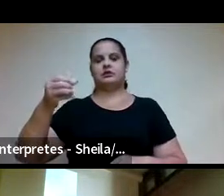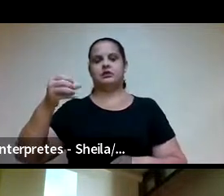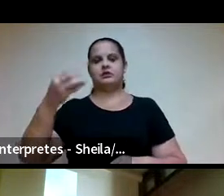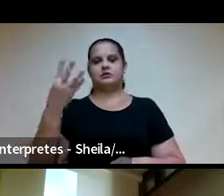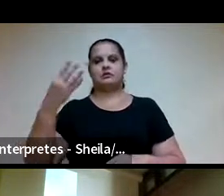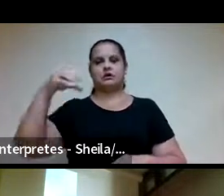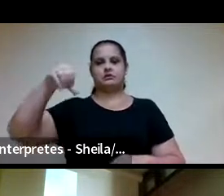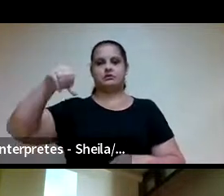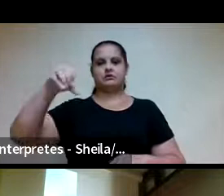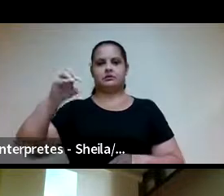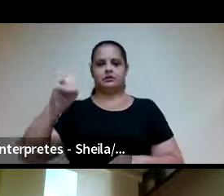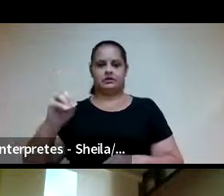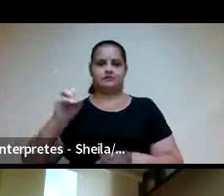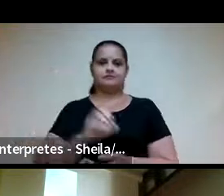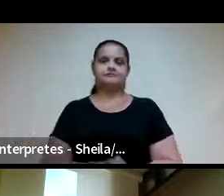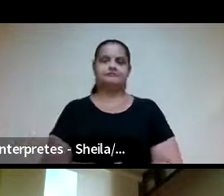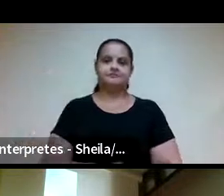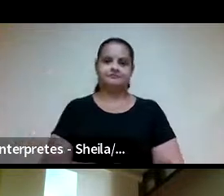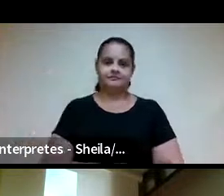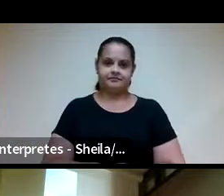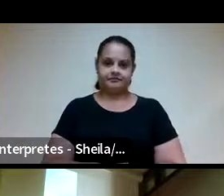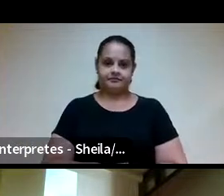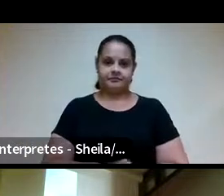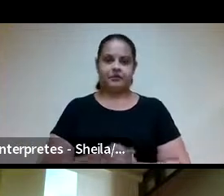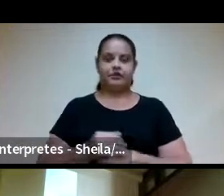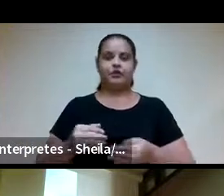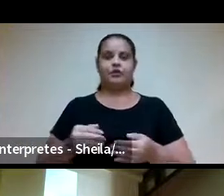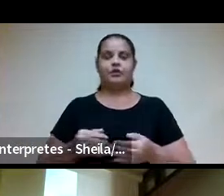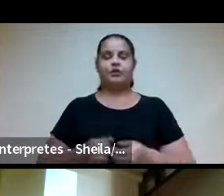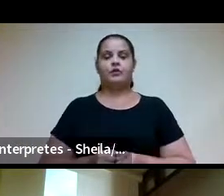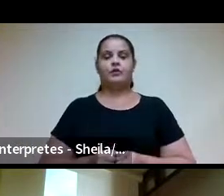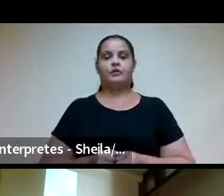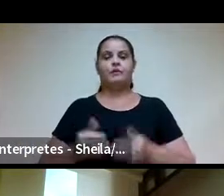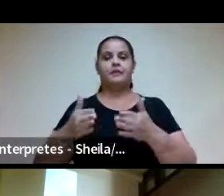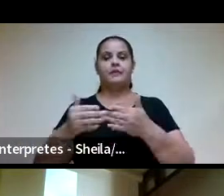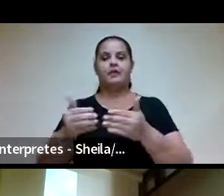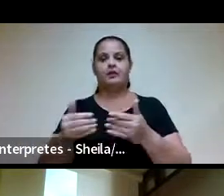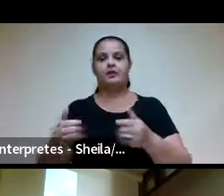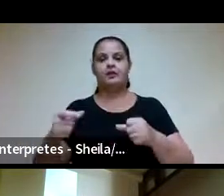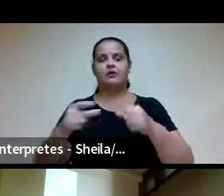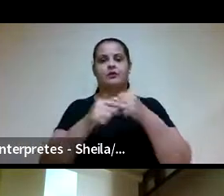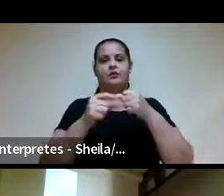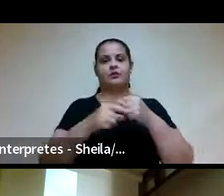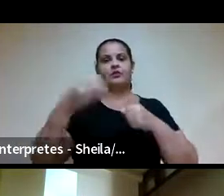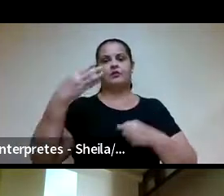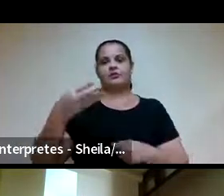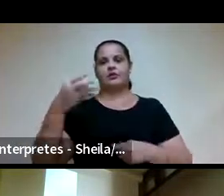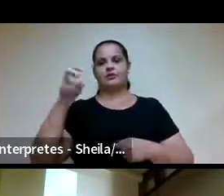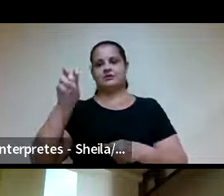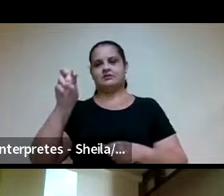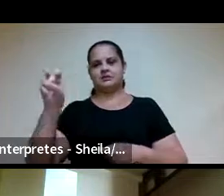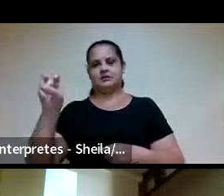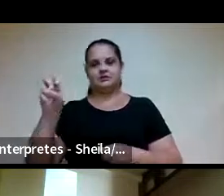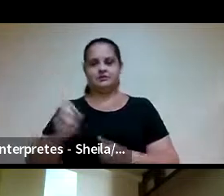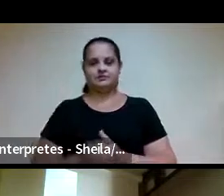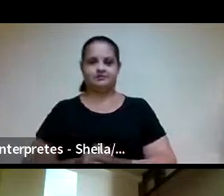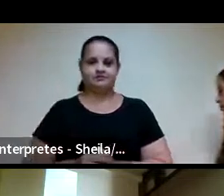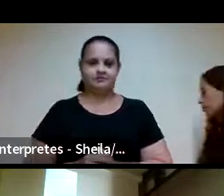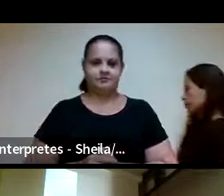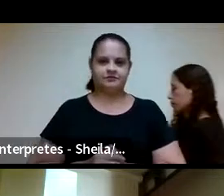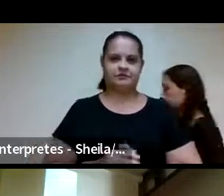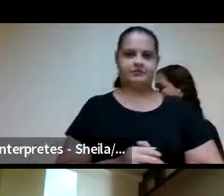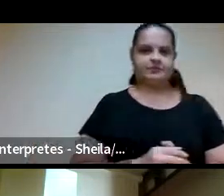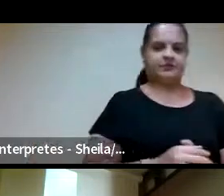subsidiariamente com o Código de Processo Civil no 455. E é como voto, senhor presidente. Doutor Zé Carlos,